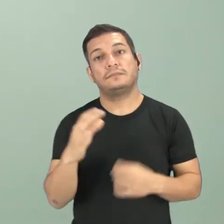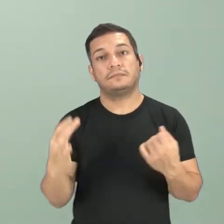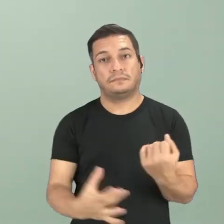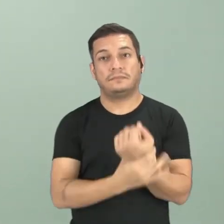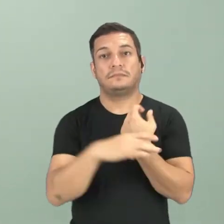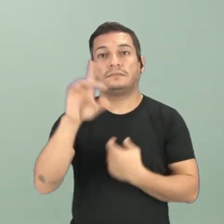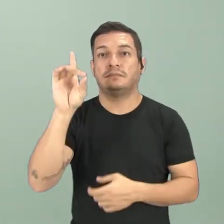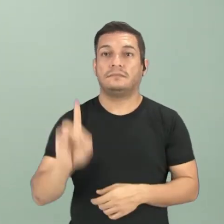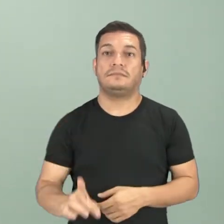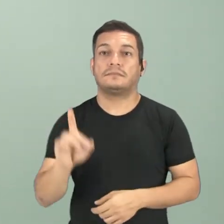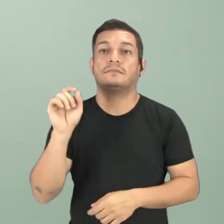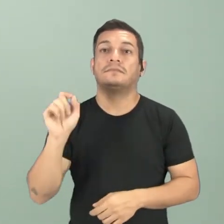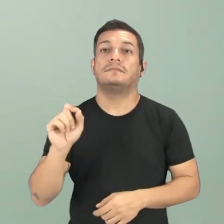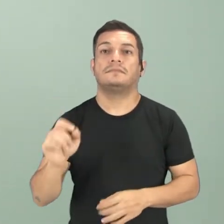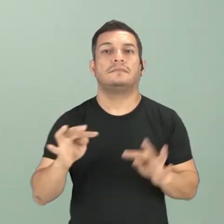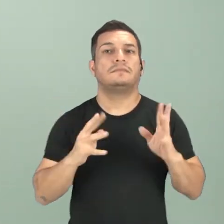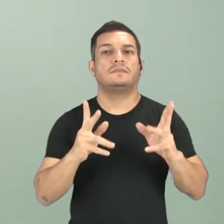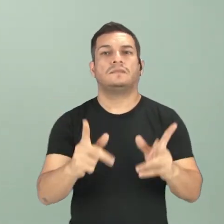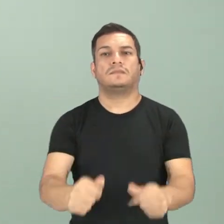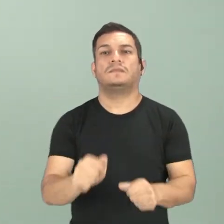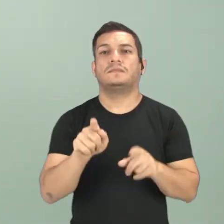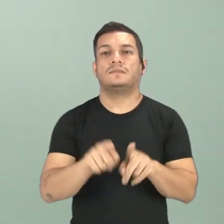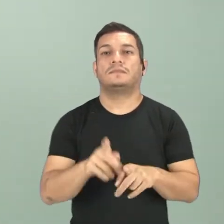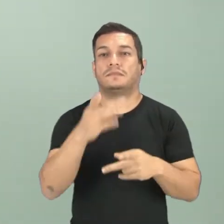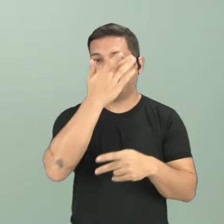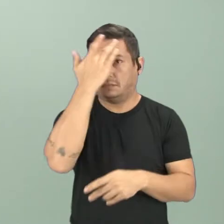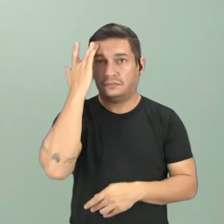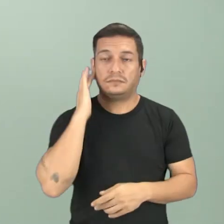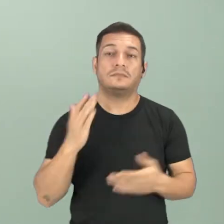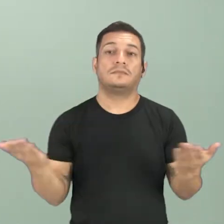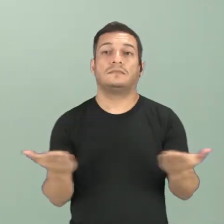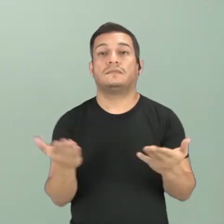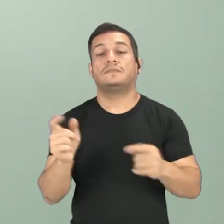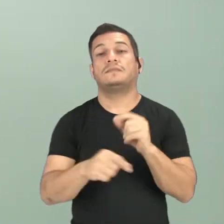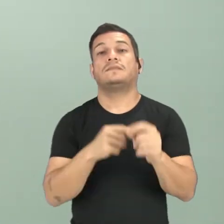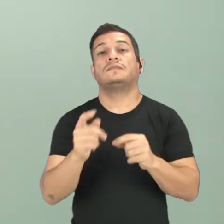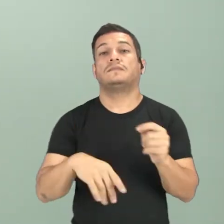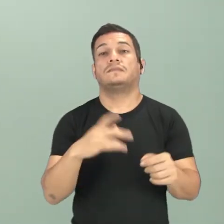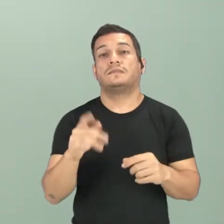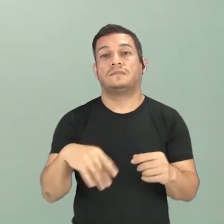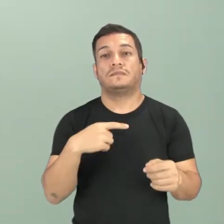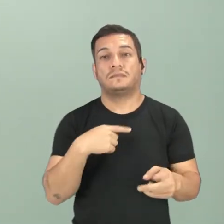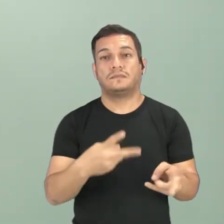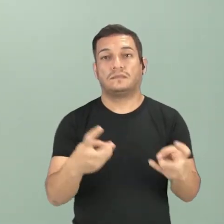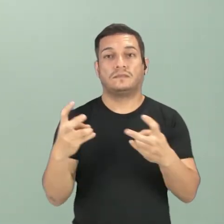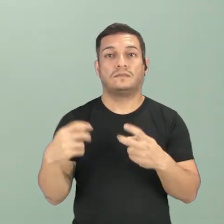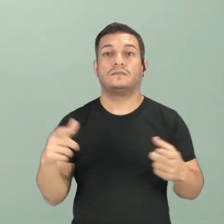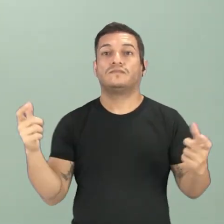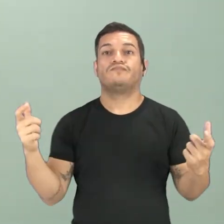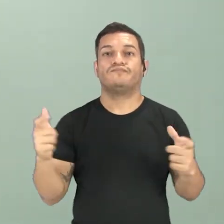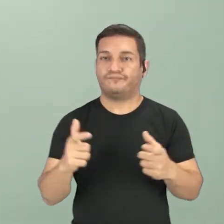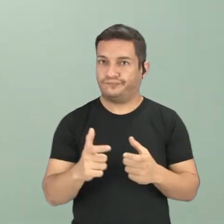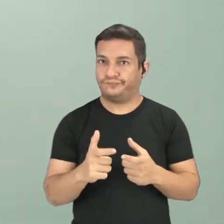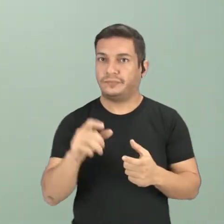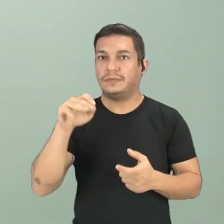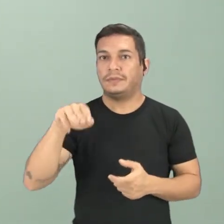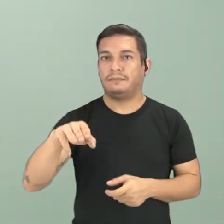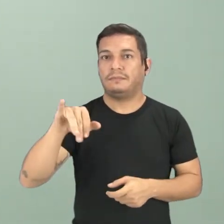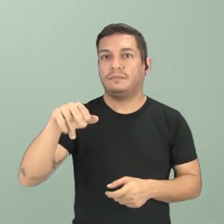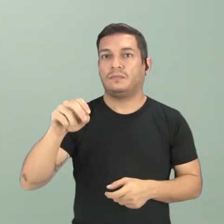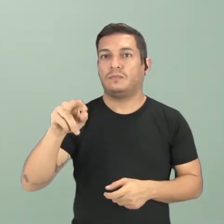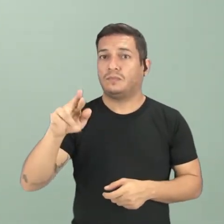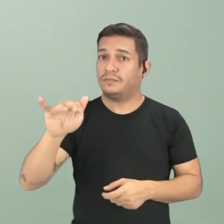garantia de direitos para todas aquelas pessoas que hoje são identificadas como minorias. Quem são